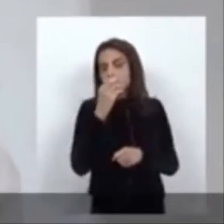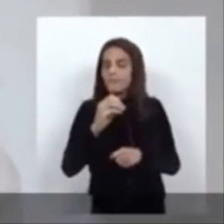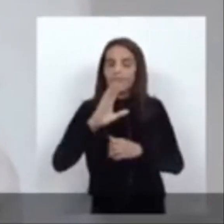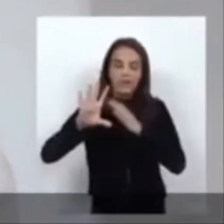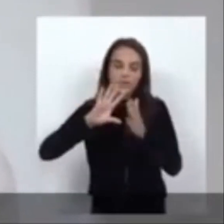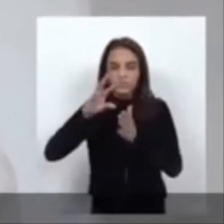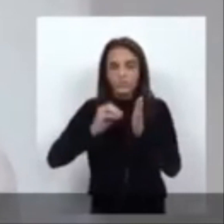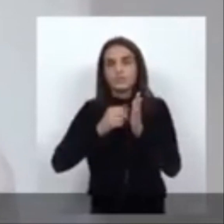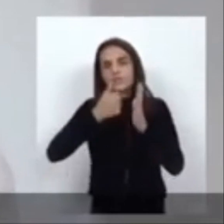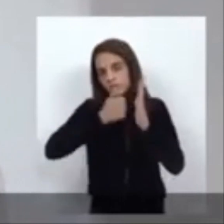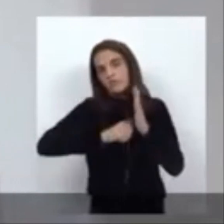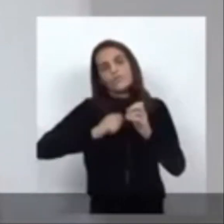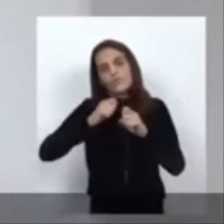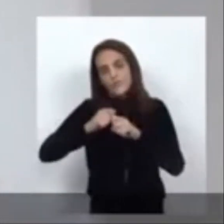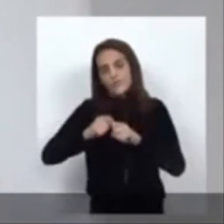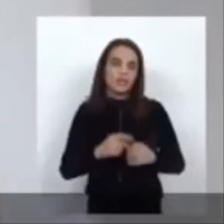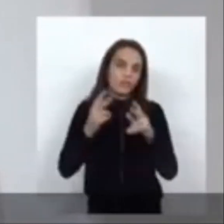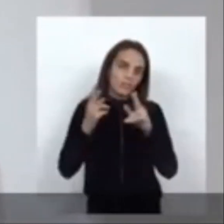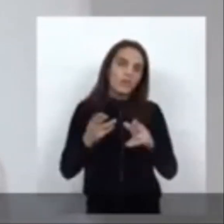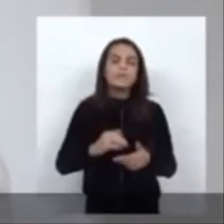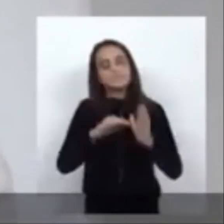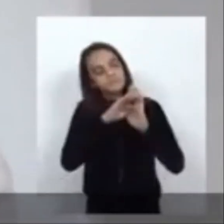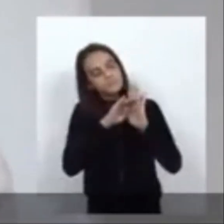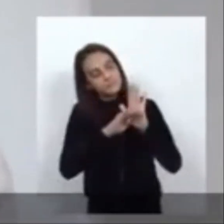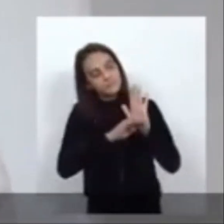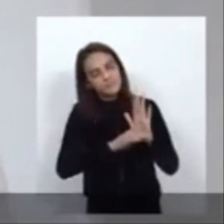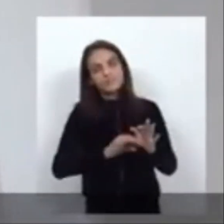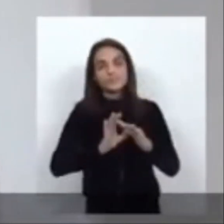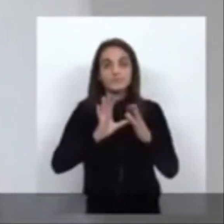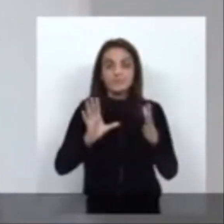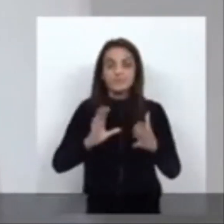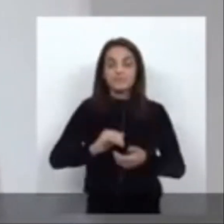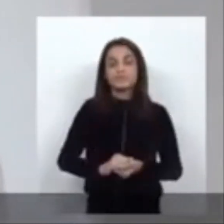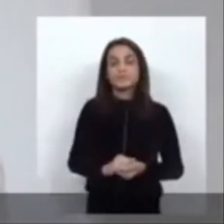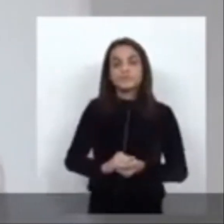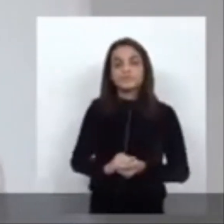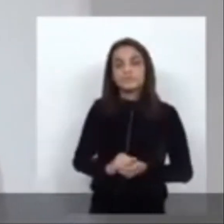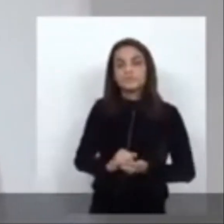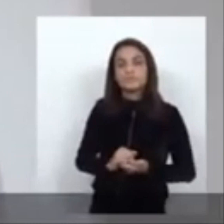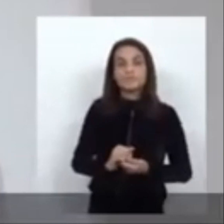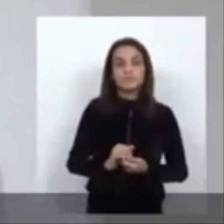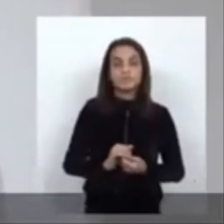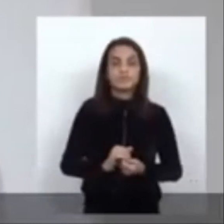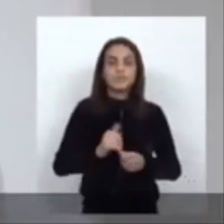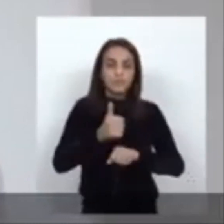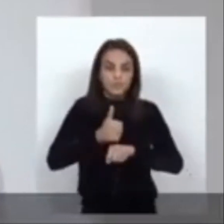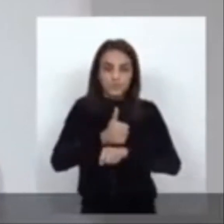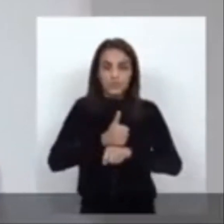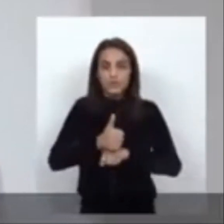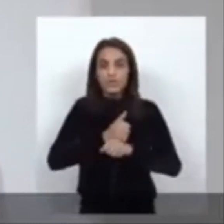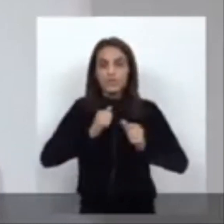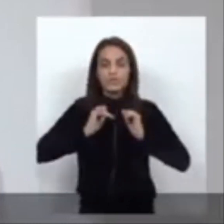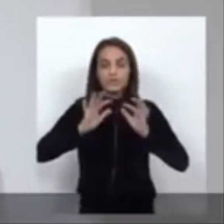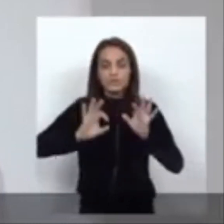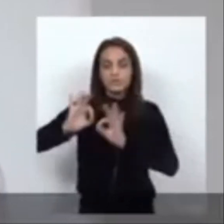avaliação. Os mesmos questionários serão disponibilizados aí para que os profissionais que atuam no